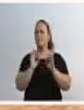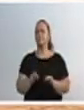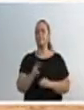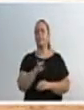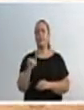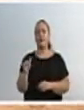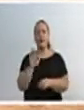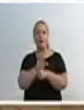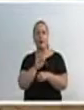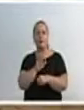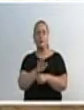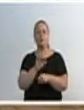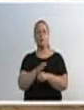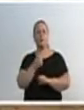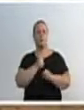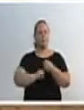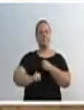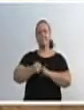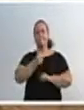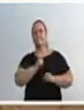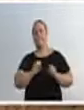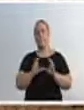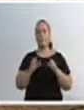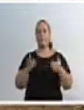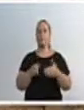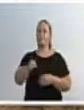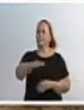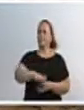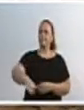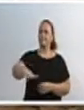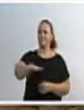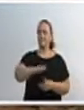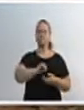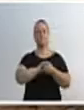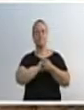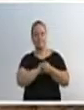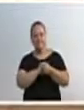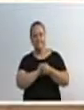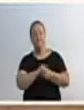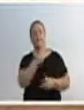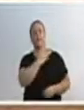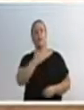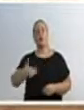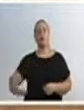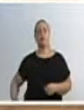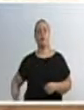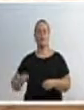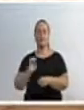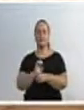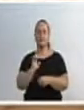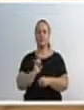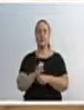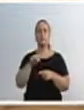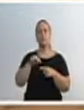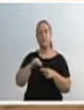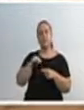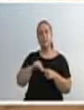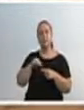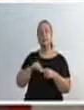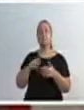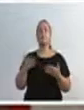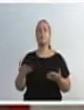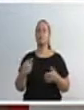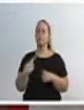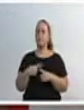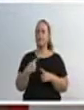vem atender aí os anseios da nossa sociedade. Parabéns ao governo do Estado, ao governo federal, ao município, pela